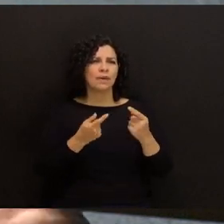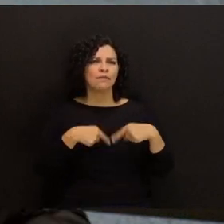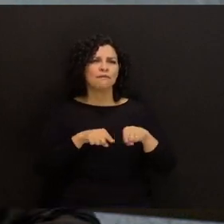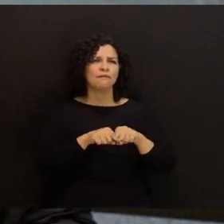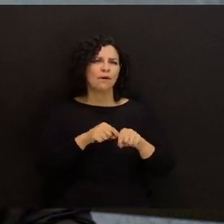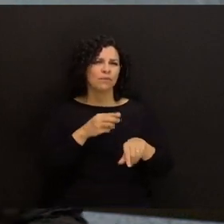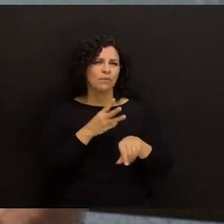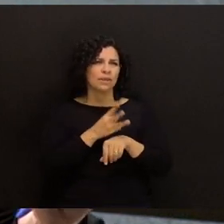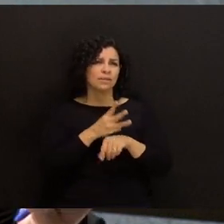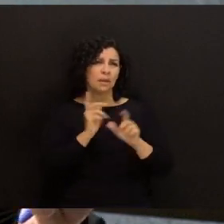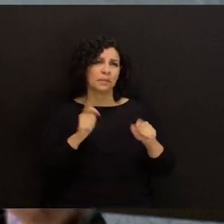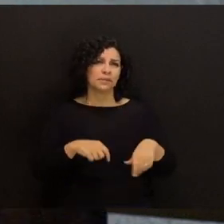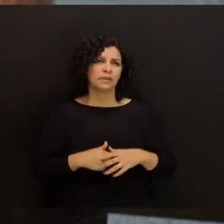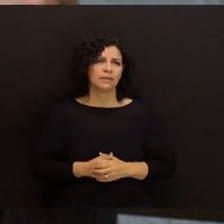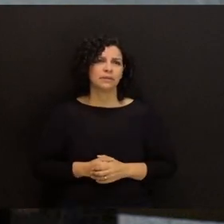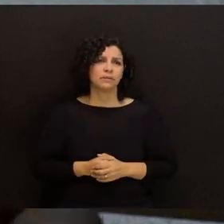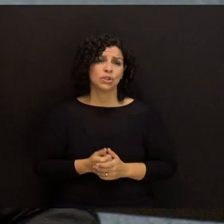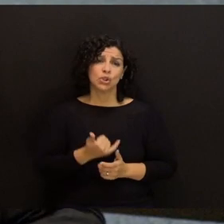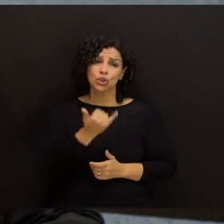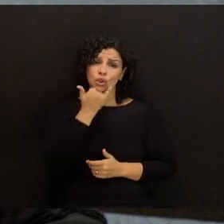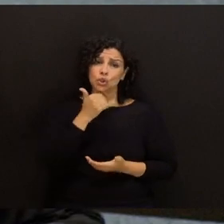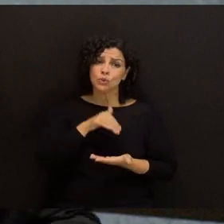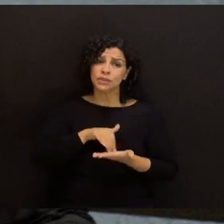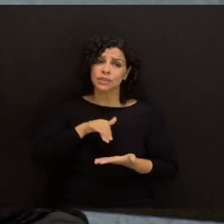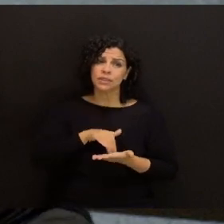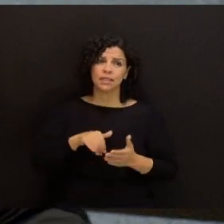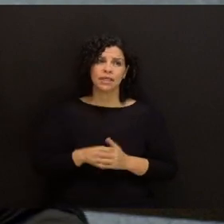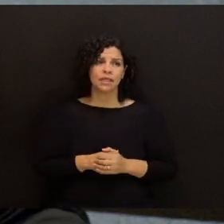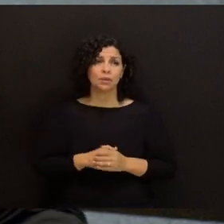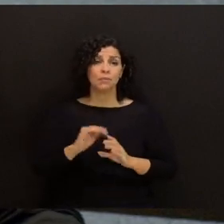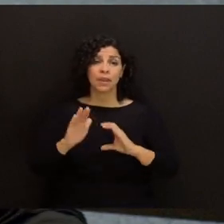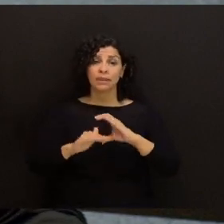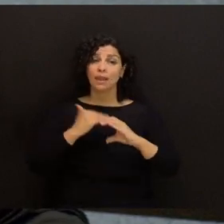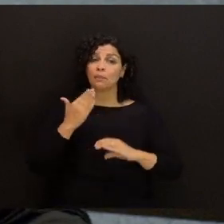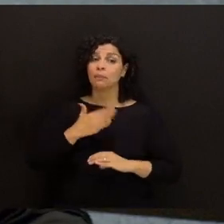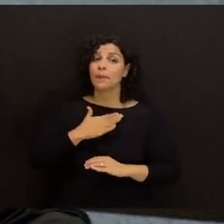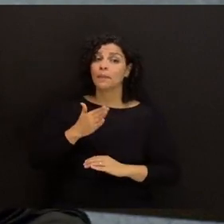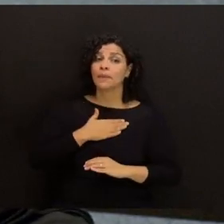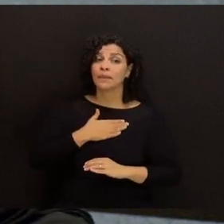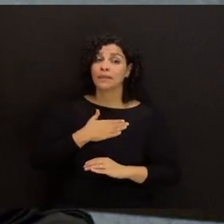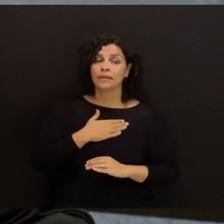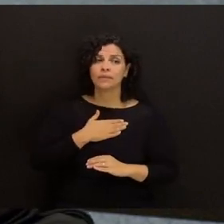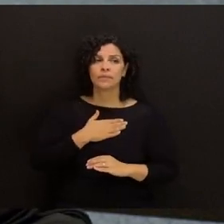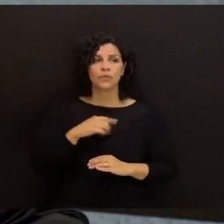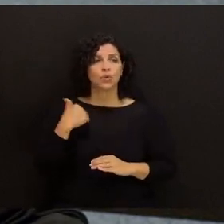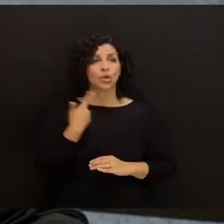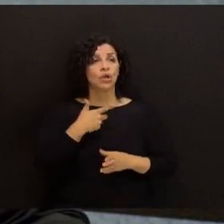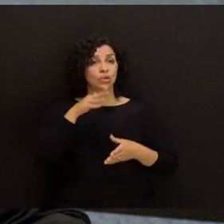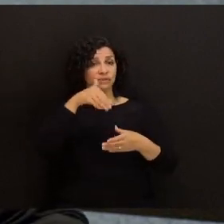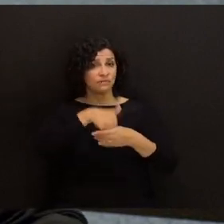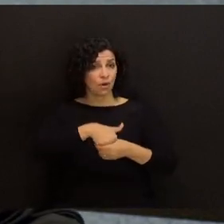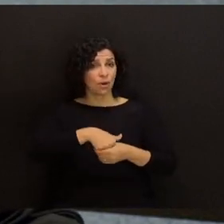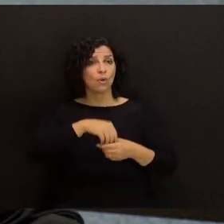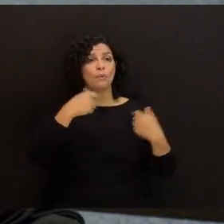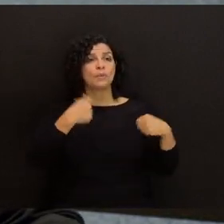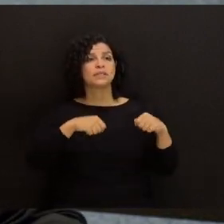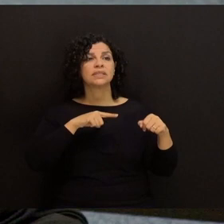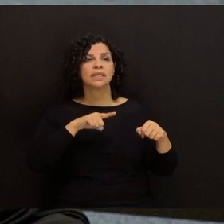pagar desculpa secretário foi mandado para mim a mensagem temos que votar